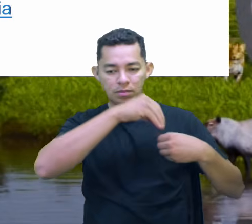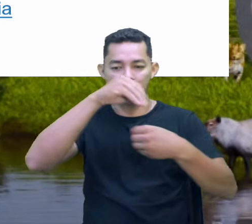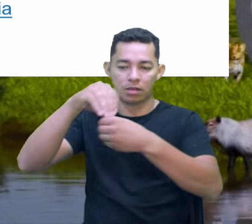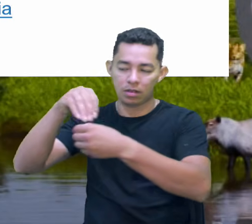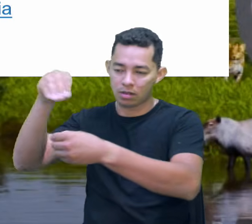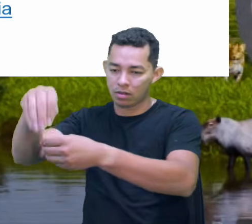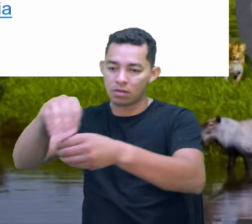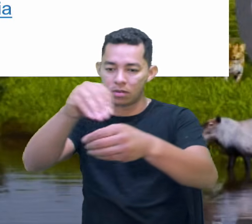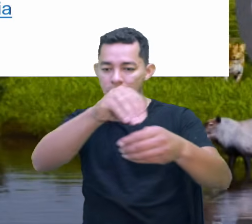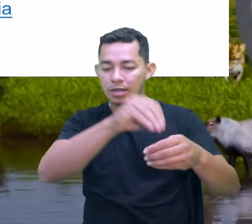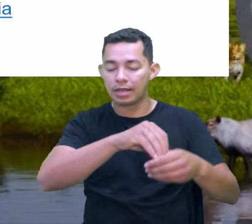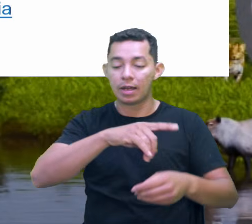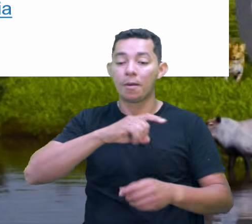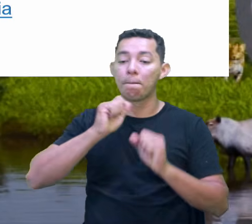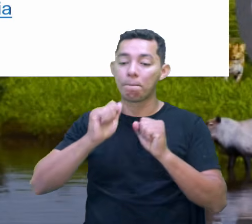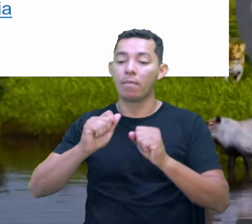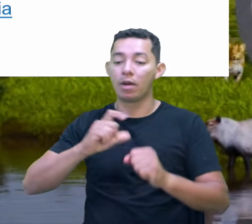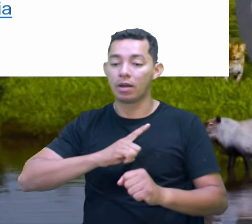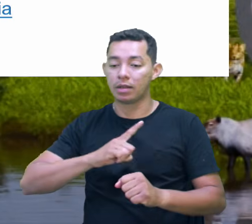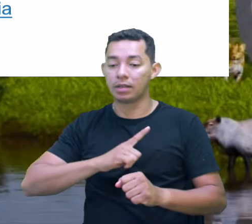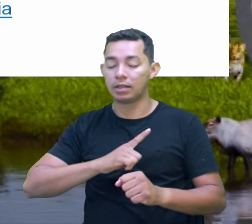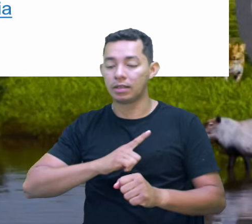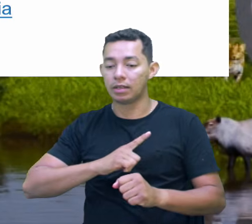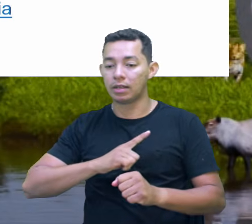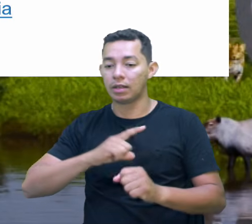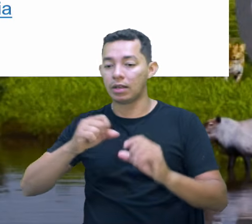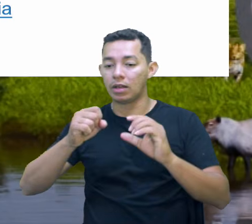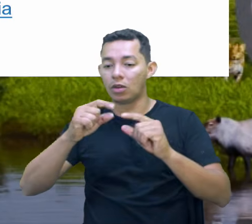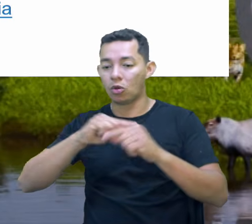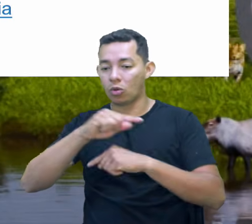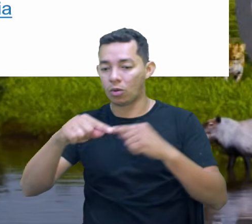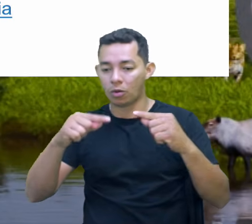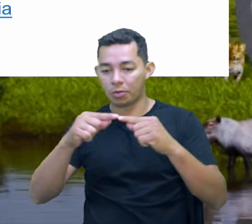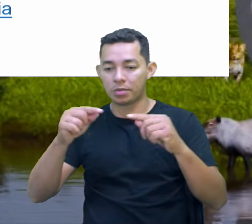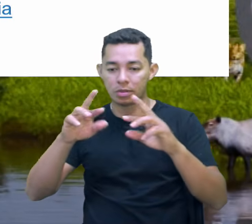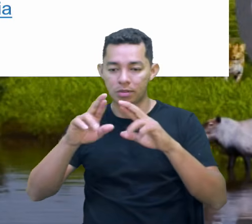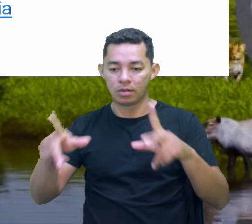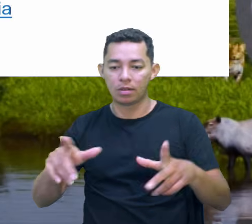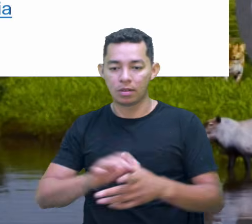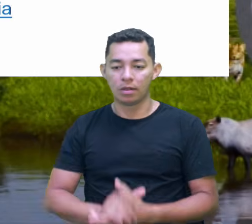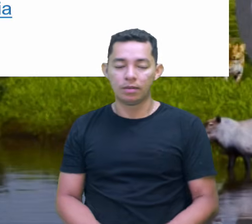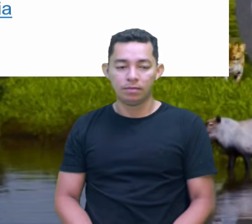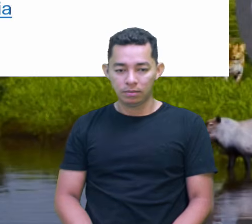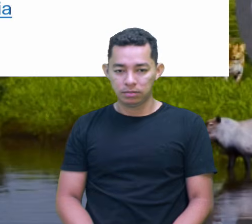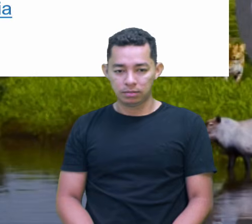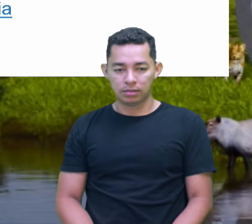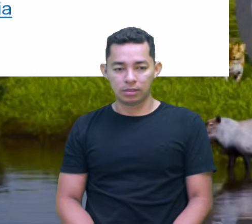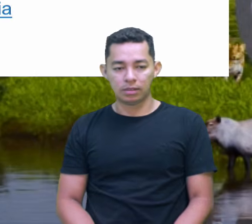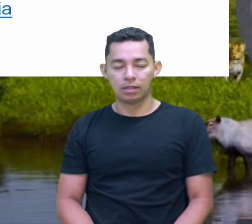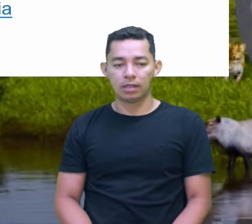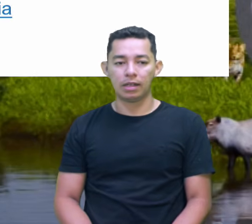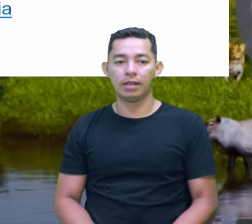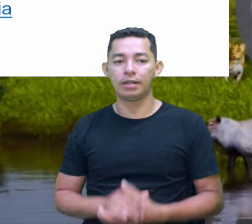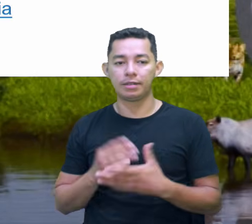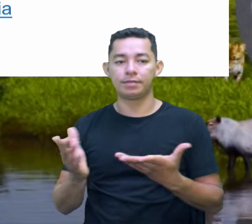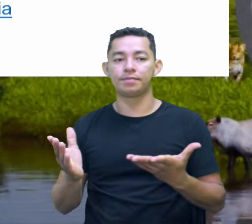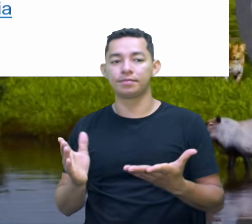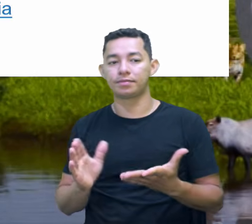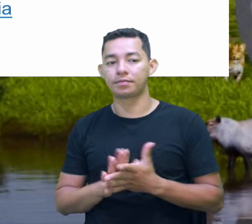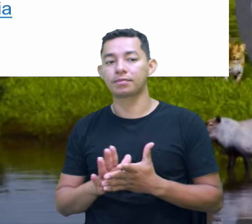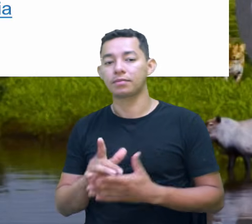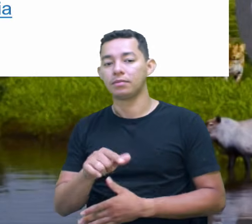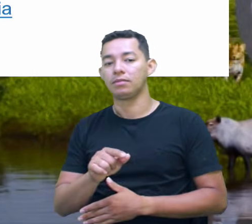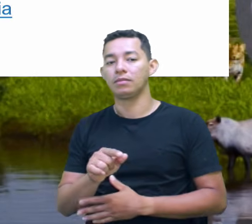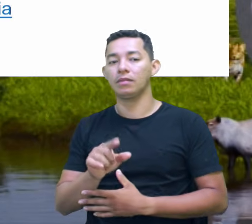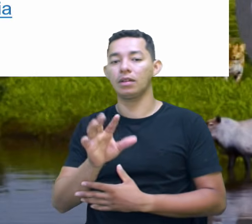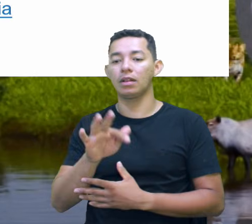nos indivíduos que são aquáticos ou aqueles que conseguem voar, né? De repente, a fisiologia, o funcionamento